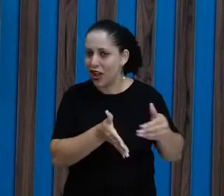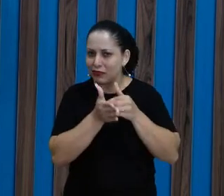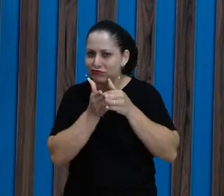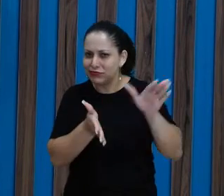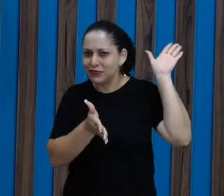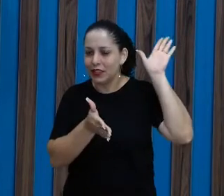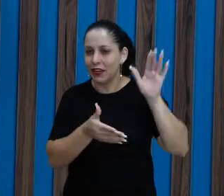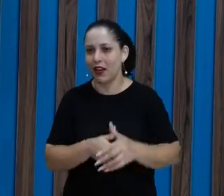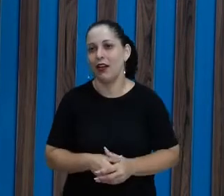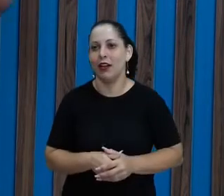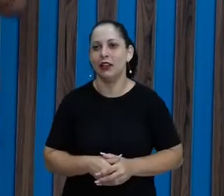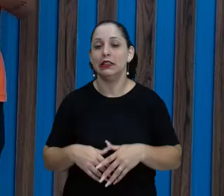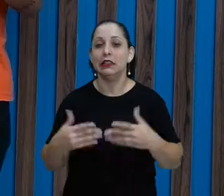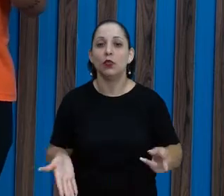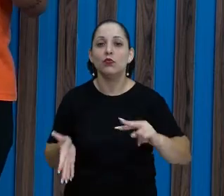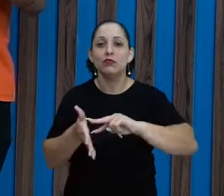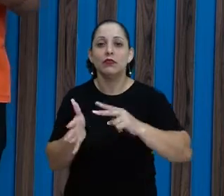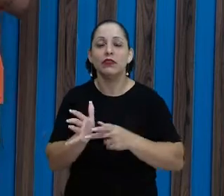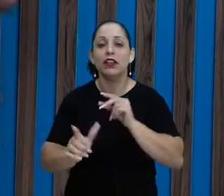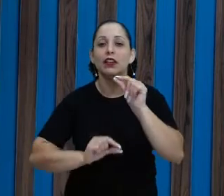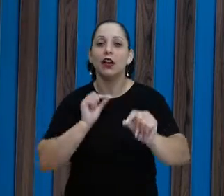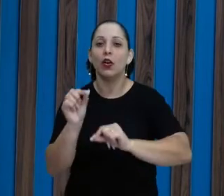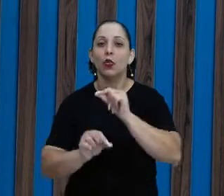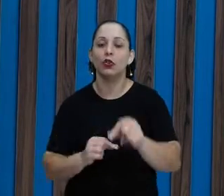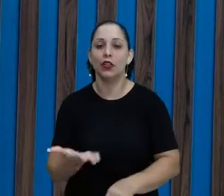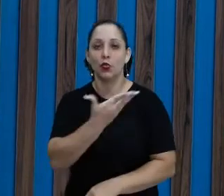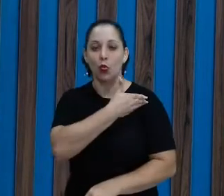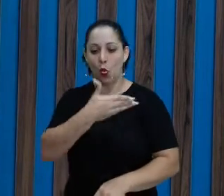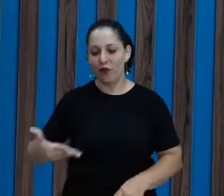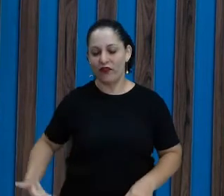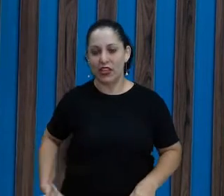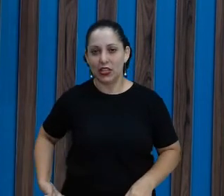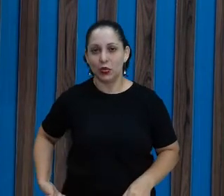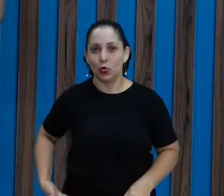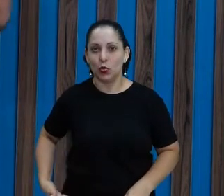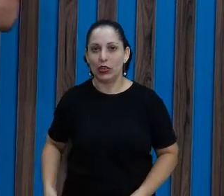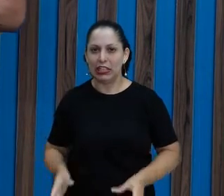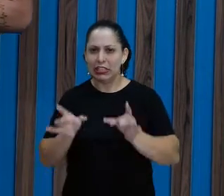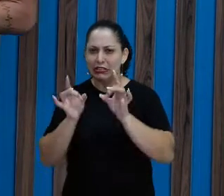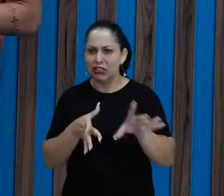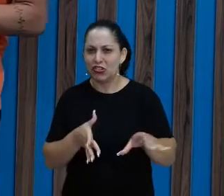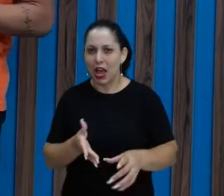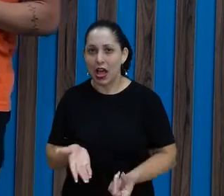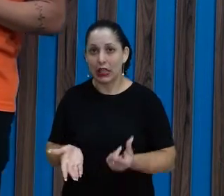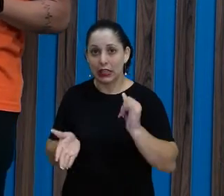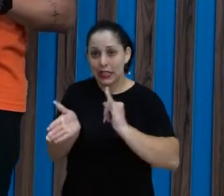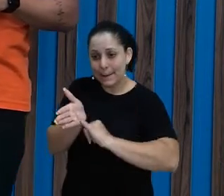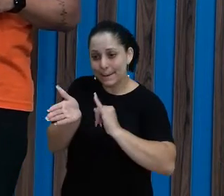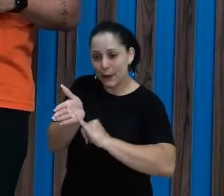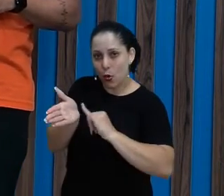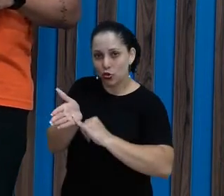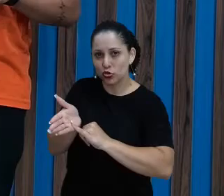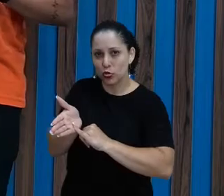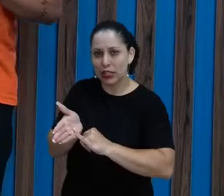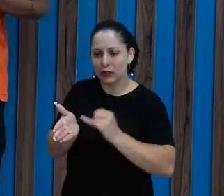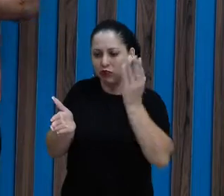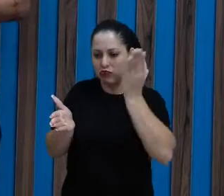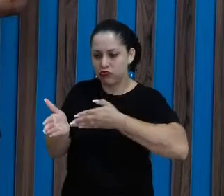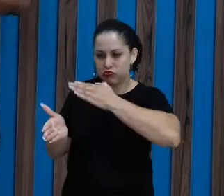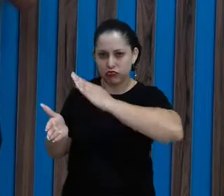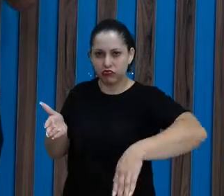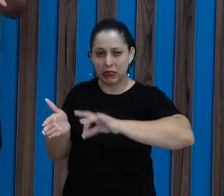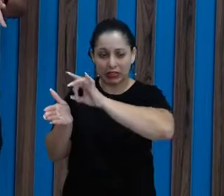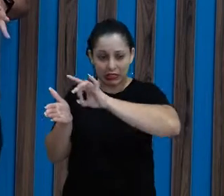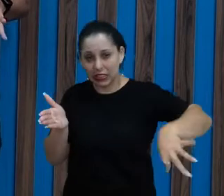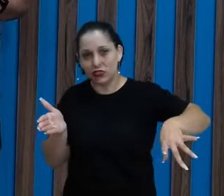renúncia fiscal, o governo, ele abre mão de receber alguns impostos devidos. Então, por exemplo,